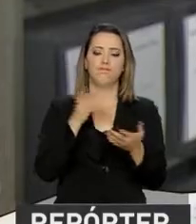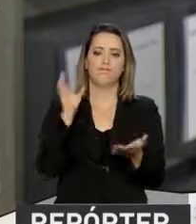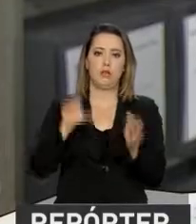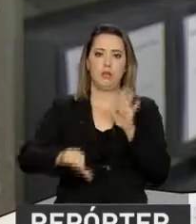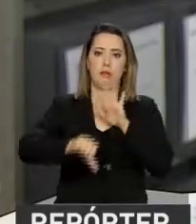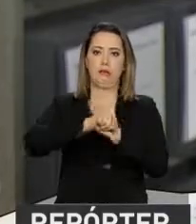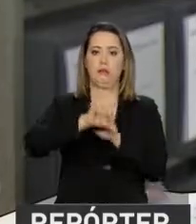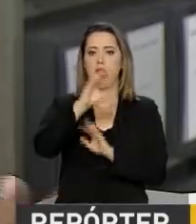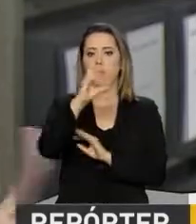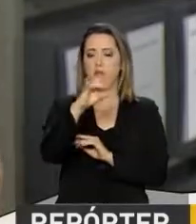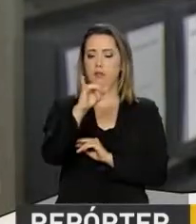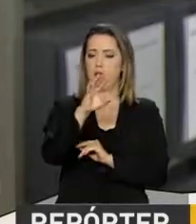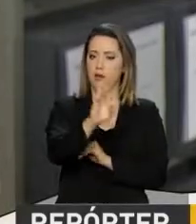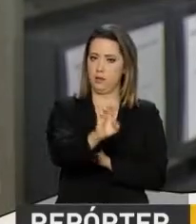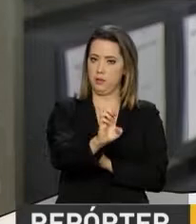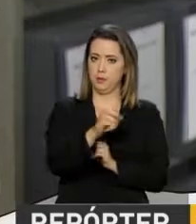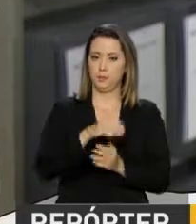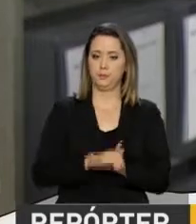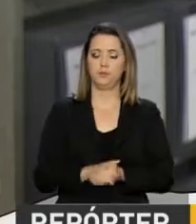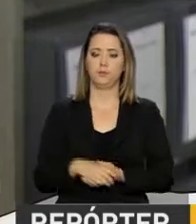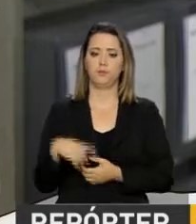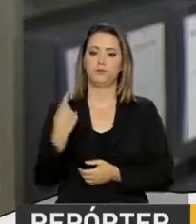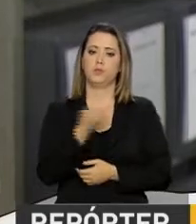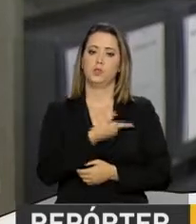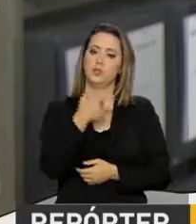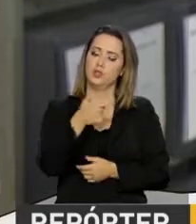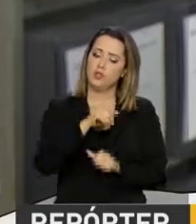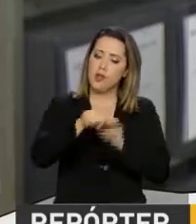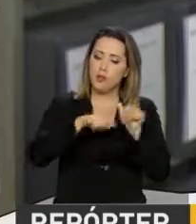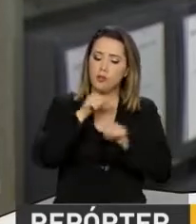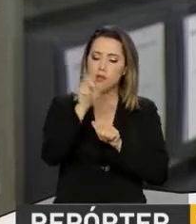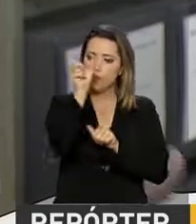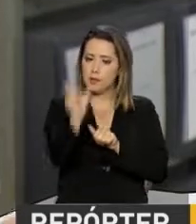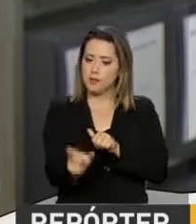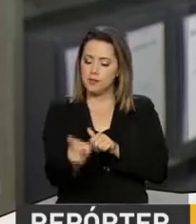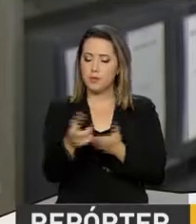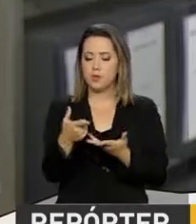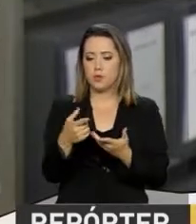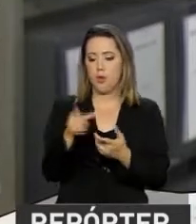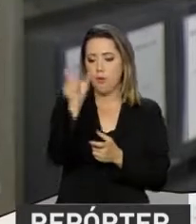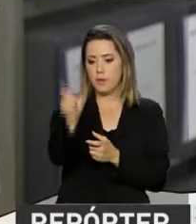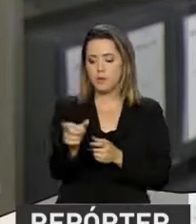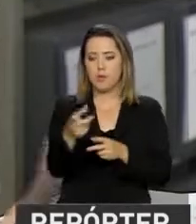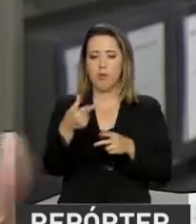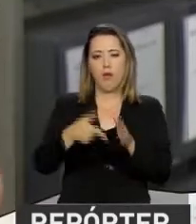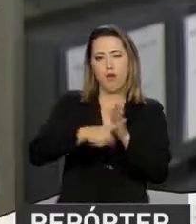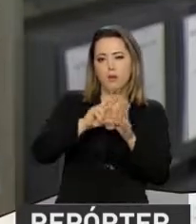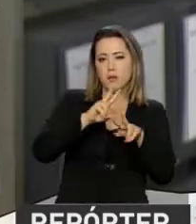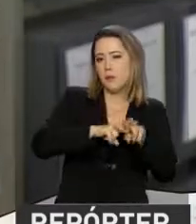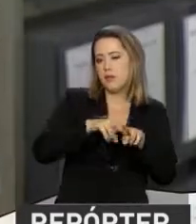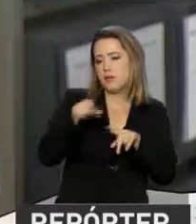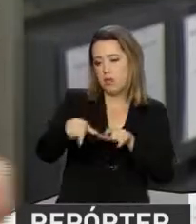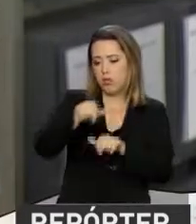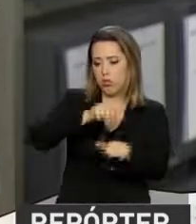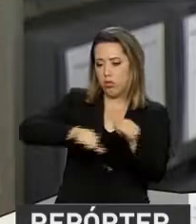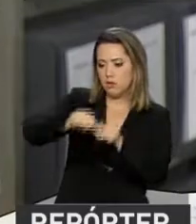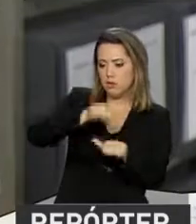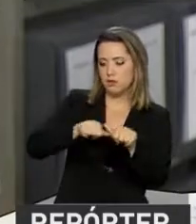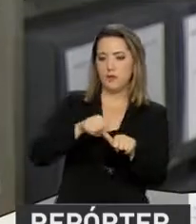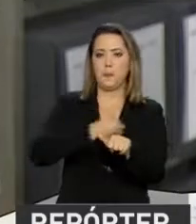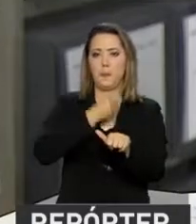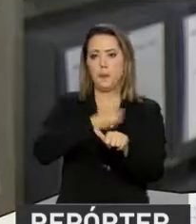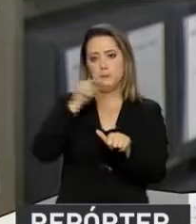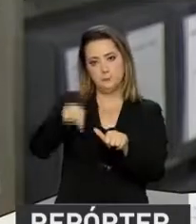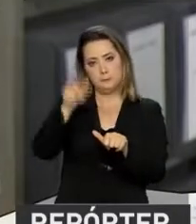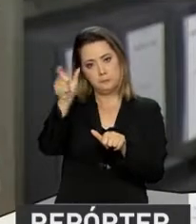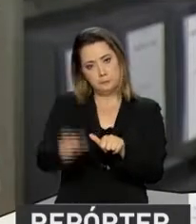tentando refazer essa pessoa, né? Entregar para a sociedade uma pessoa pronta. E eu acho que isso é